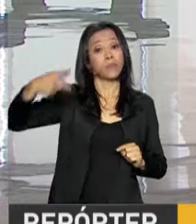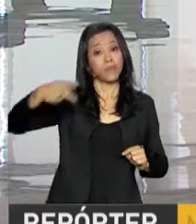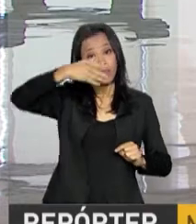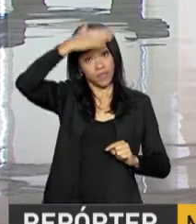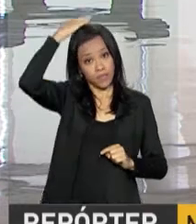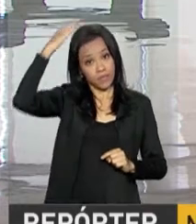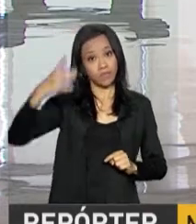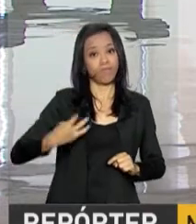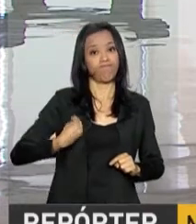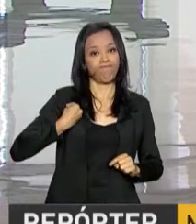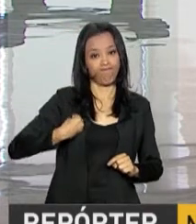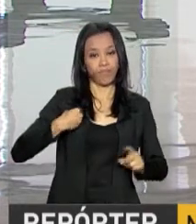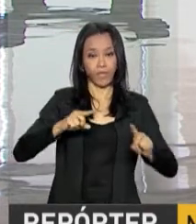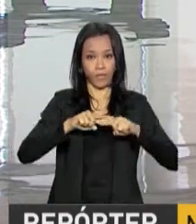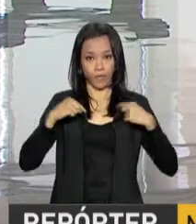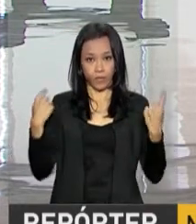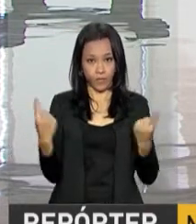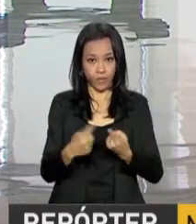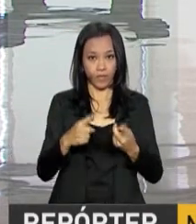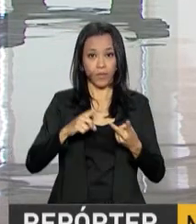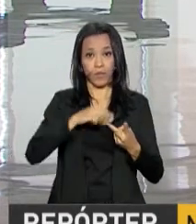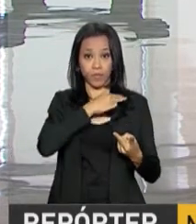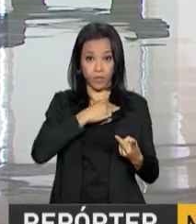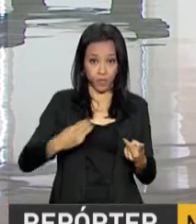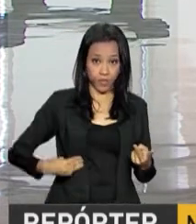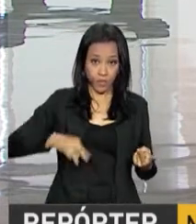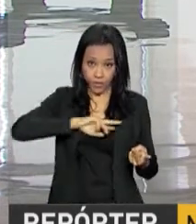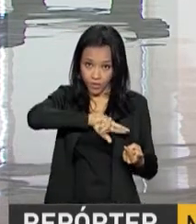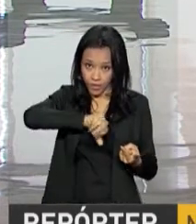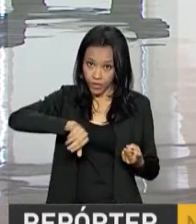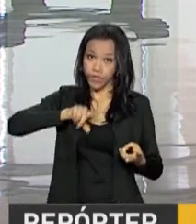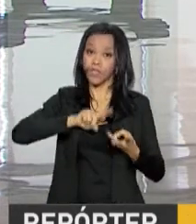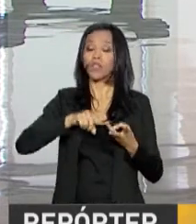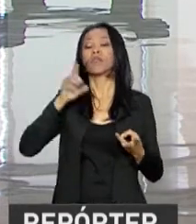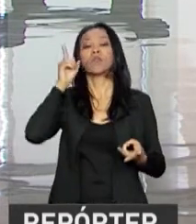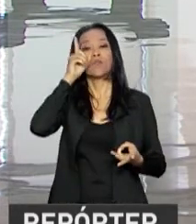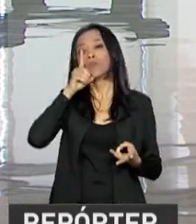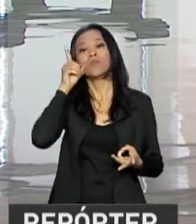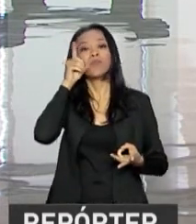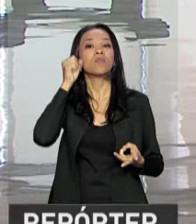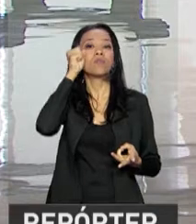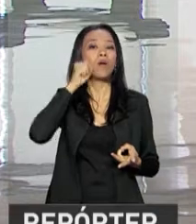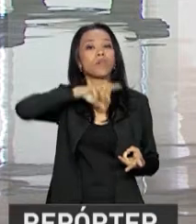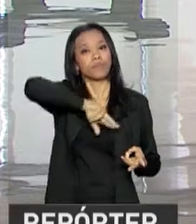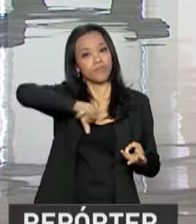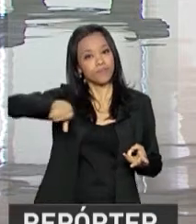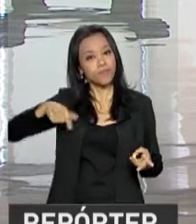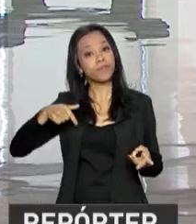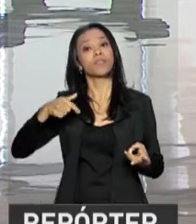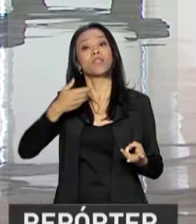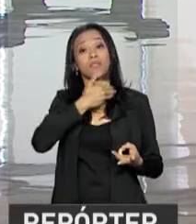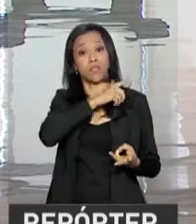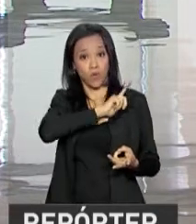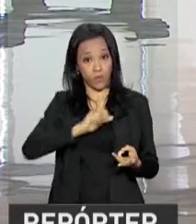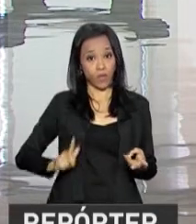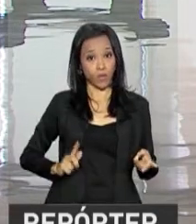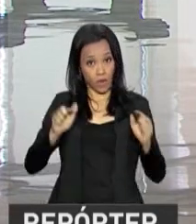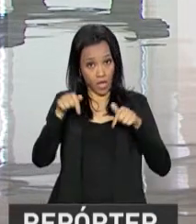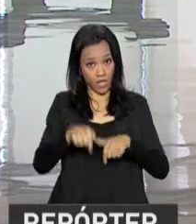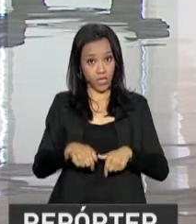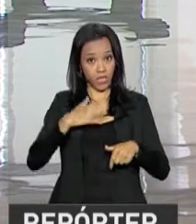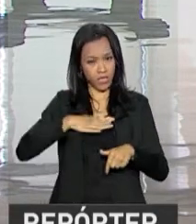reúne com ministros parlamentares e governador nesta terça feira aqui no palácio do planalto daqui a pouquinho às 10 horas